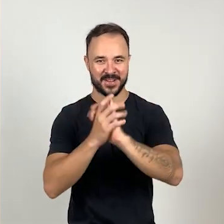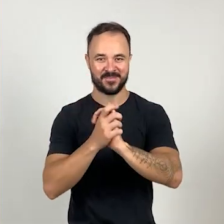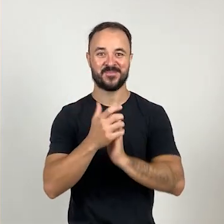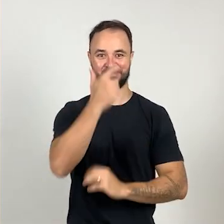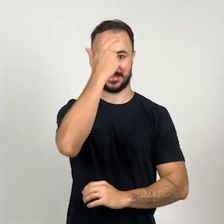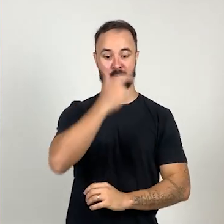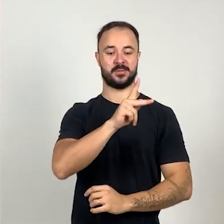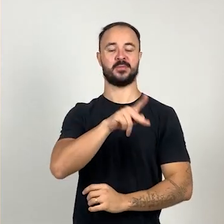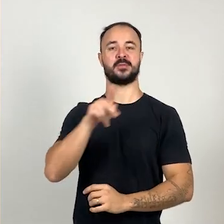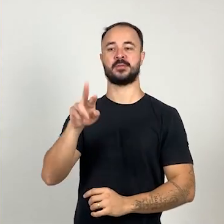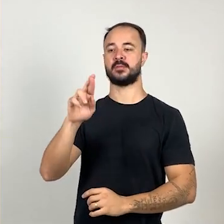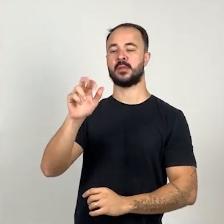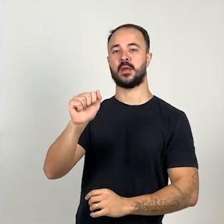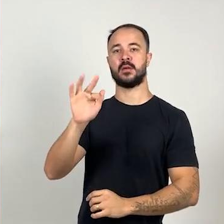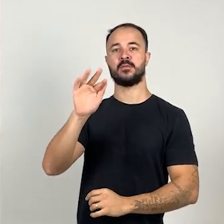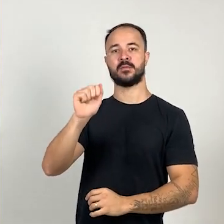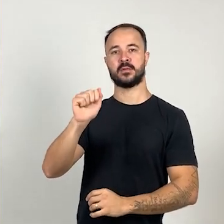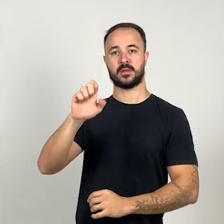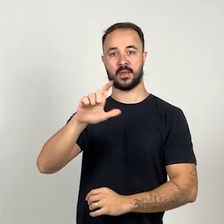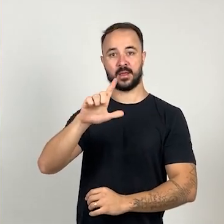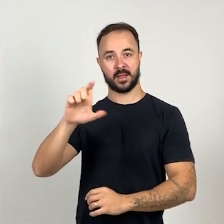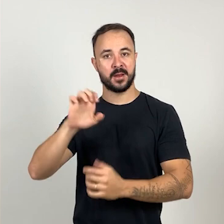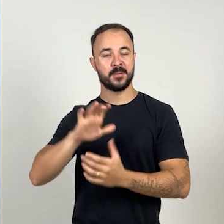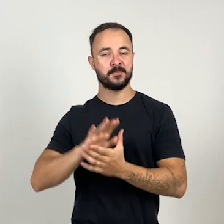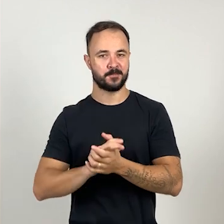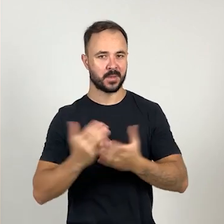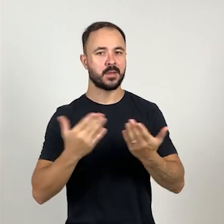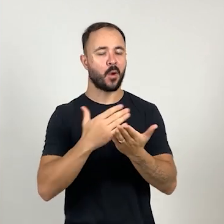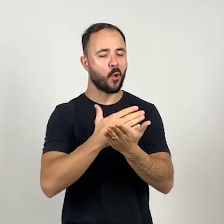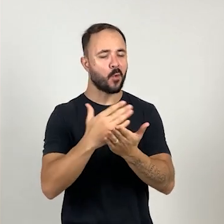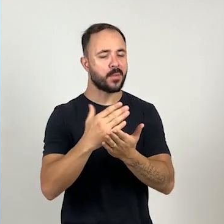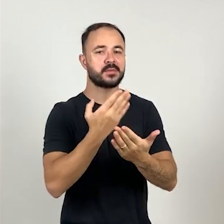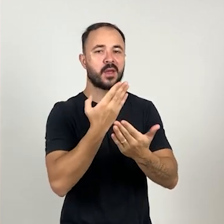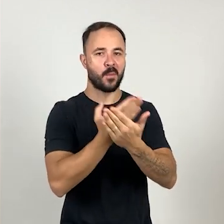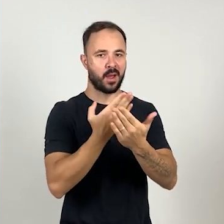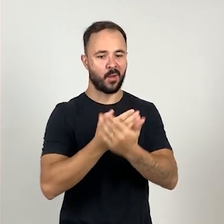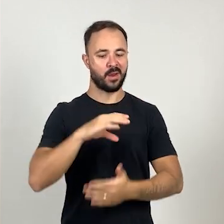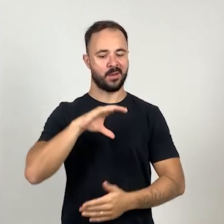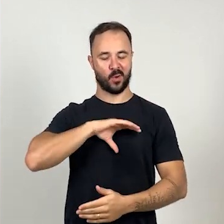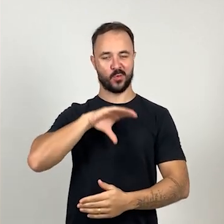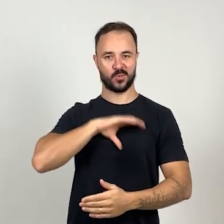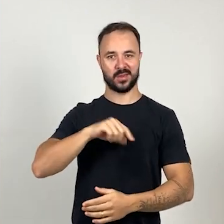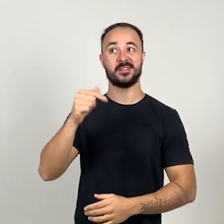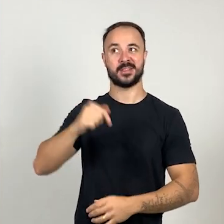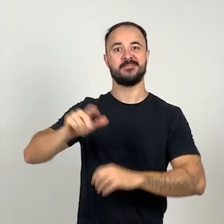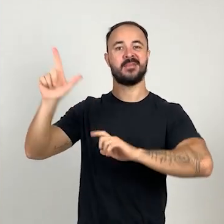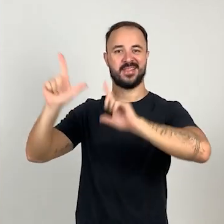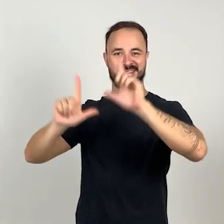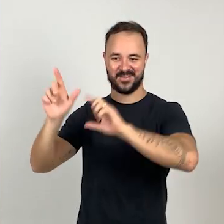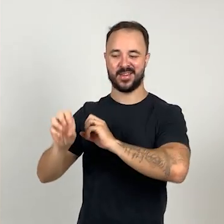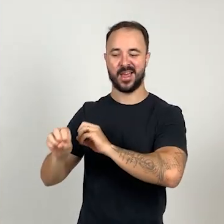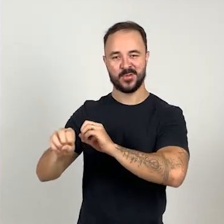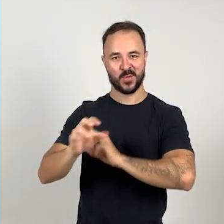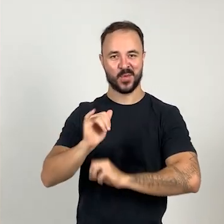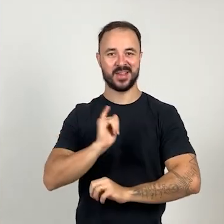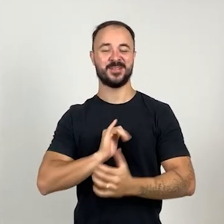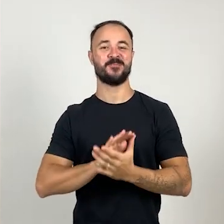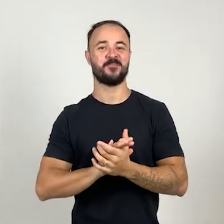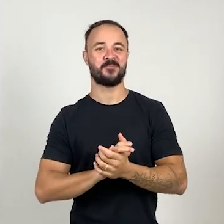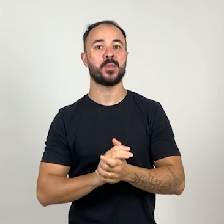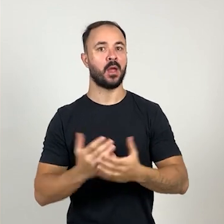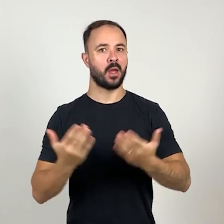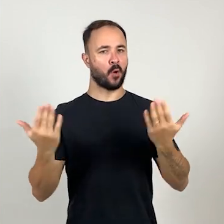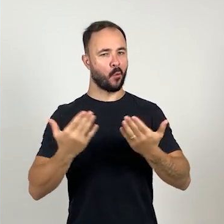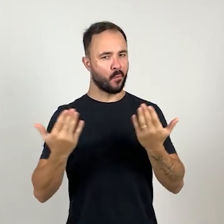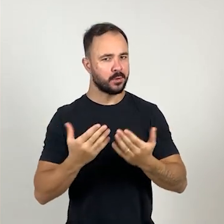Olá, eu sou a professora Rafaela e estamos começando mais uma aula de língua portuguesa aqui na TV do CAITS. Hoje vamos iniciar